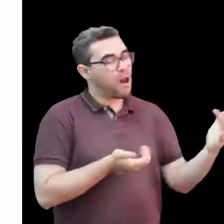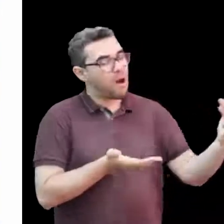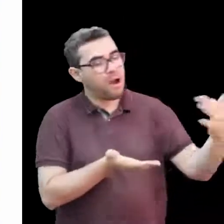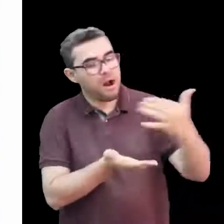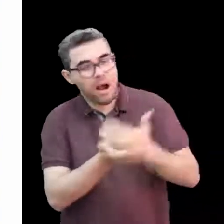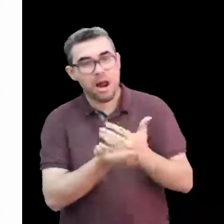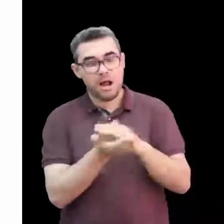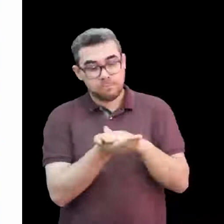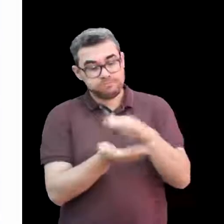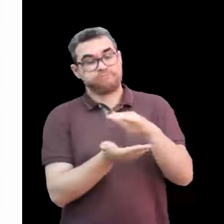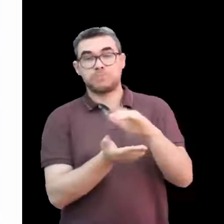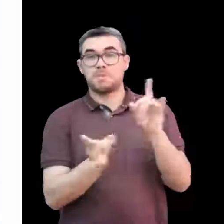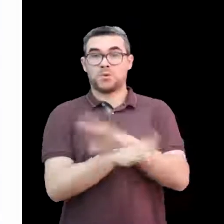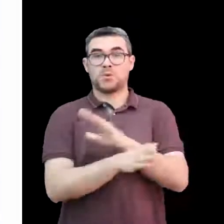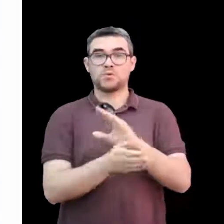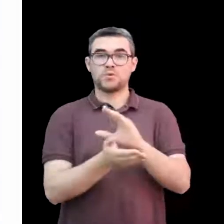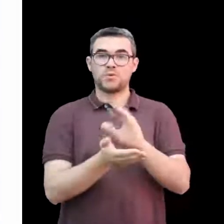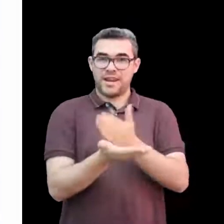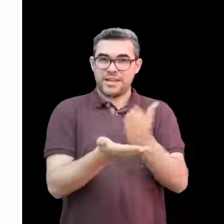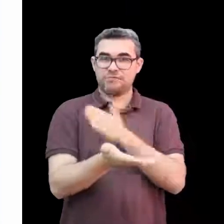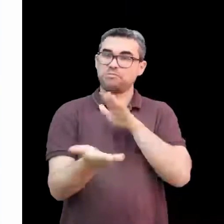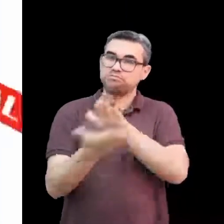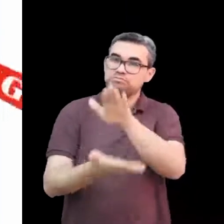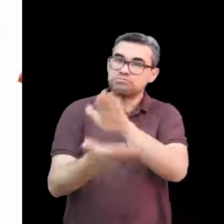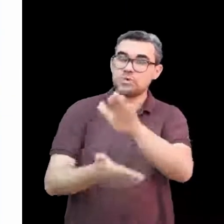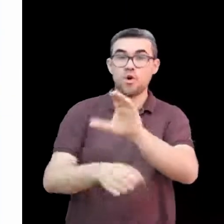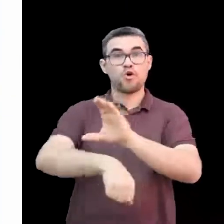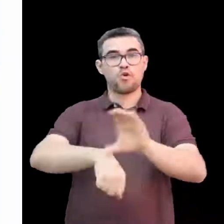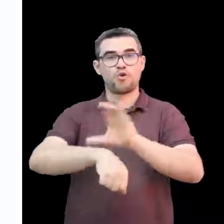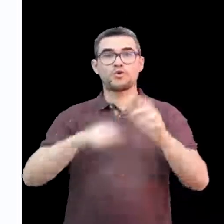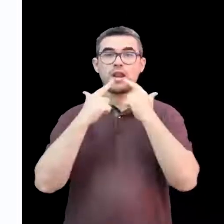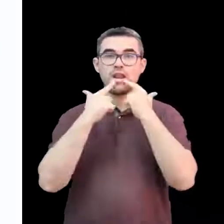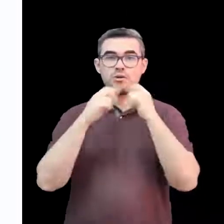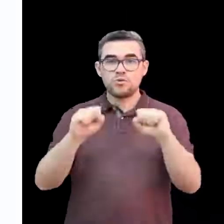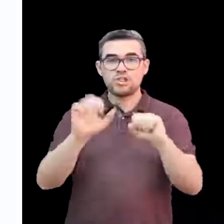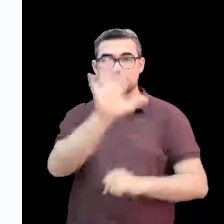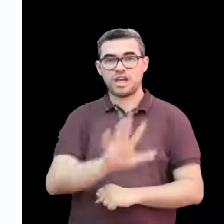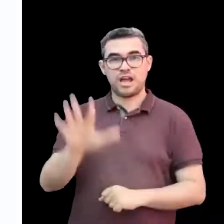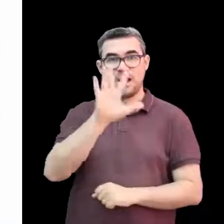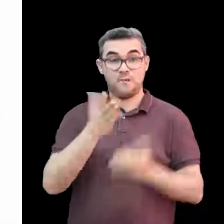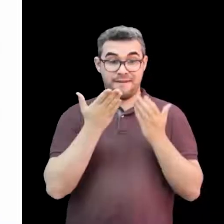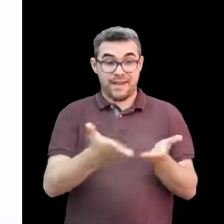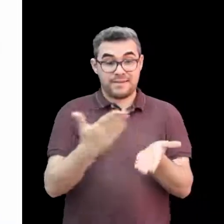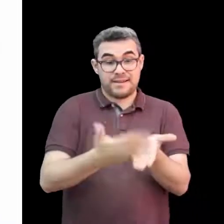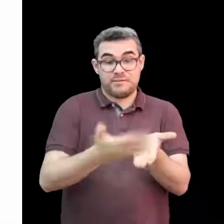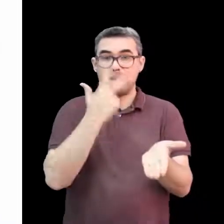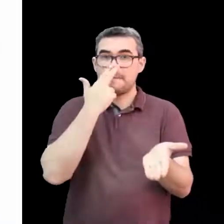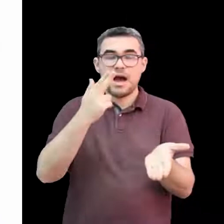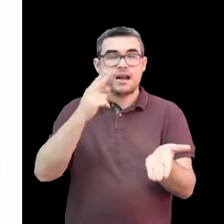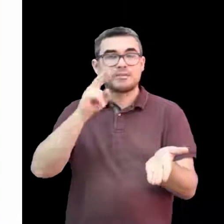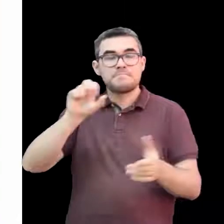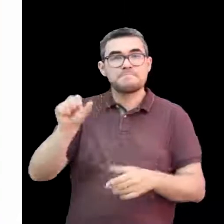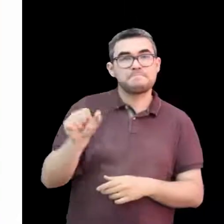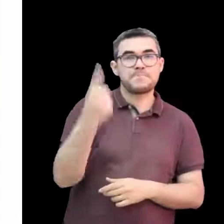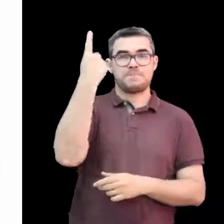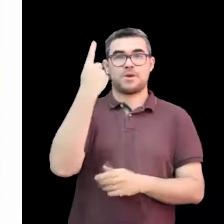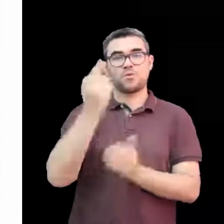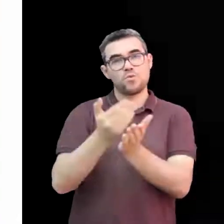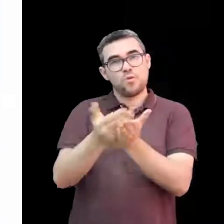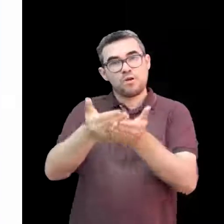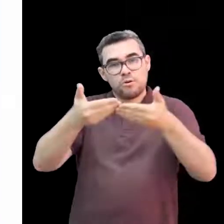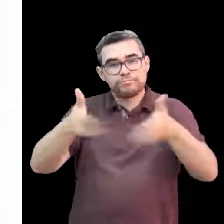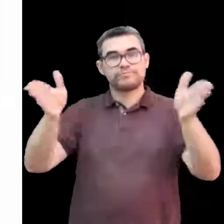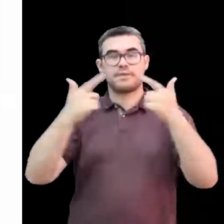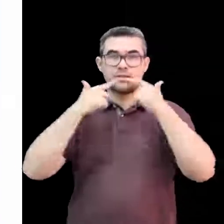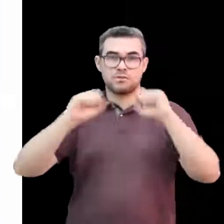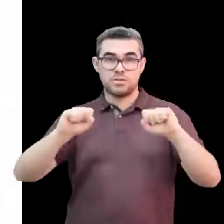em 1916 o Curso de Linguística Geral, obra fundadora da linguística moderna e base do